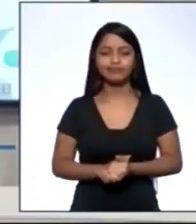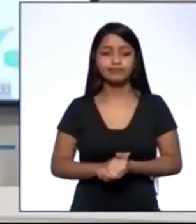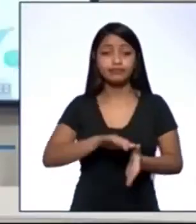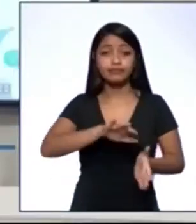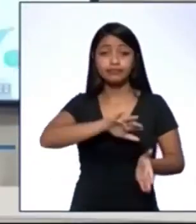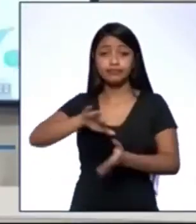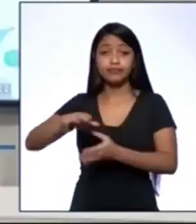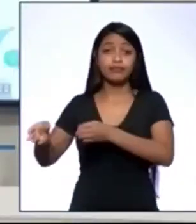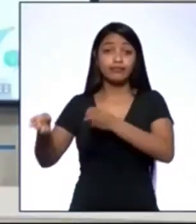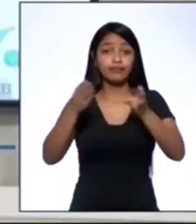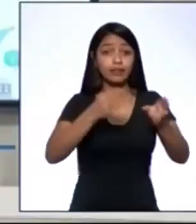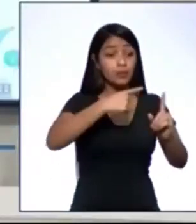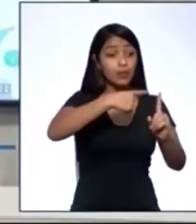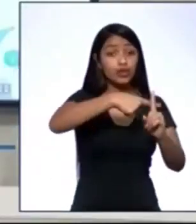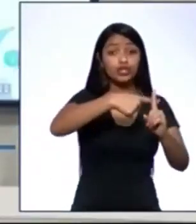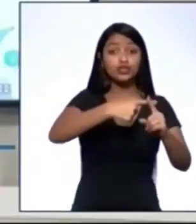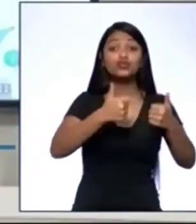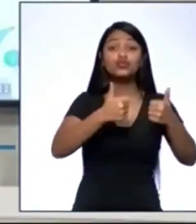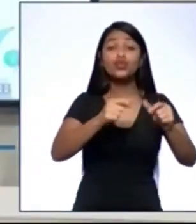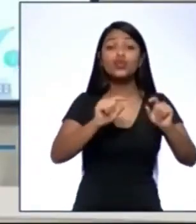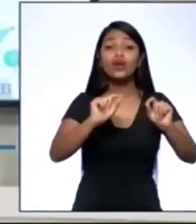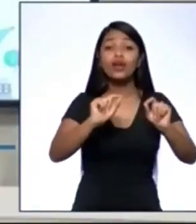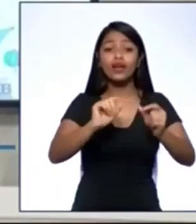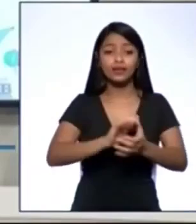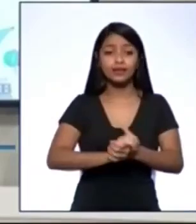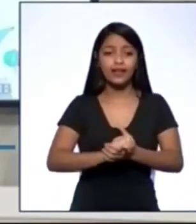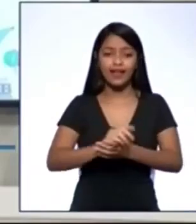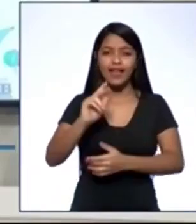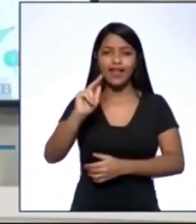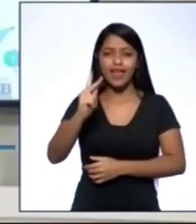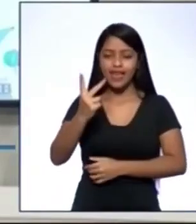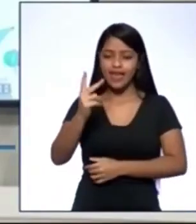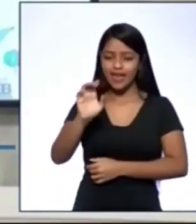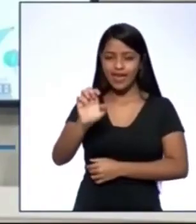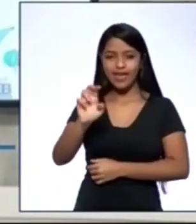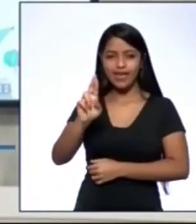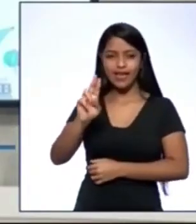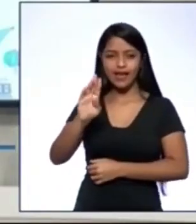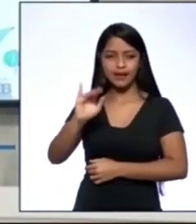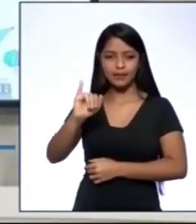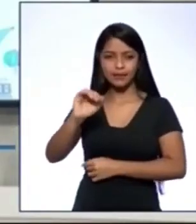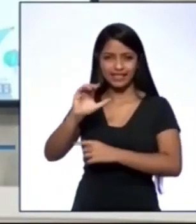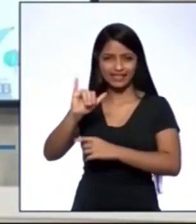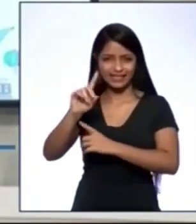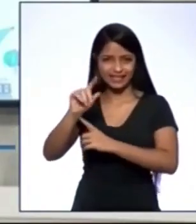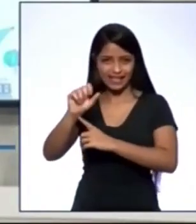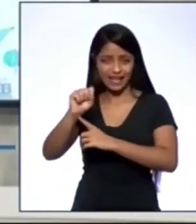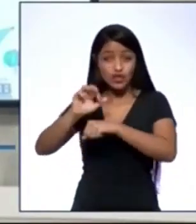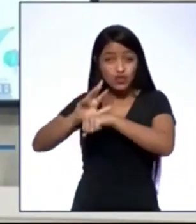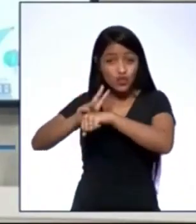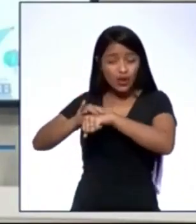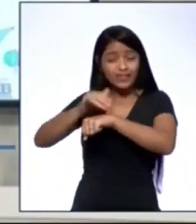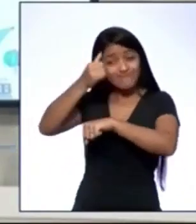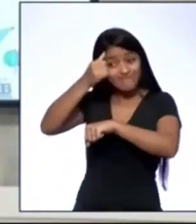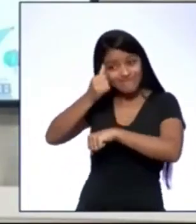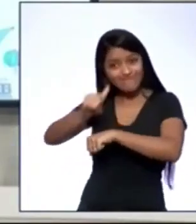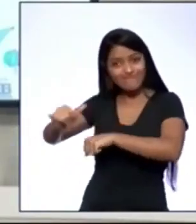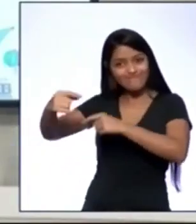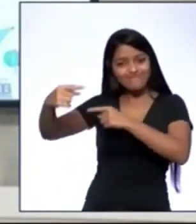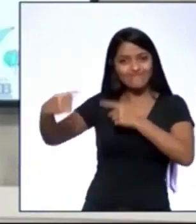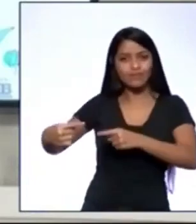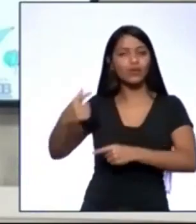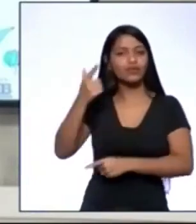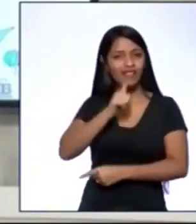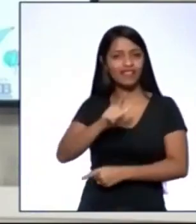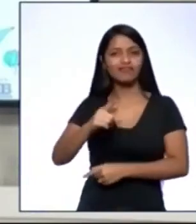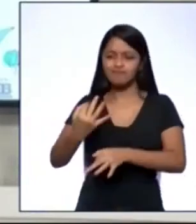a resistência a doenças e herbicidas. Você está vendo aí nessa imagem? Dá um foco na tela para ampliar para eles aí, ó. Olha